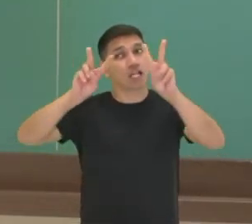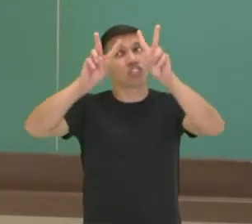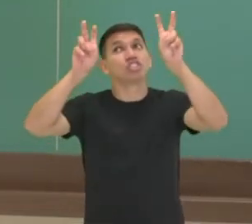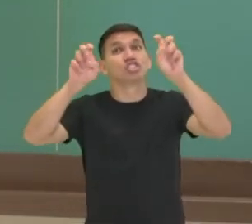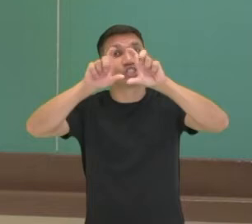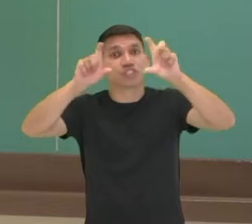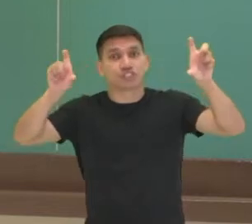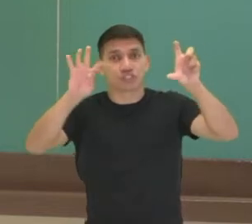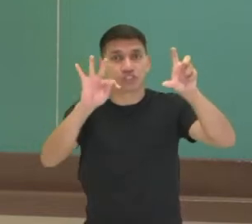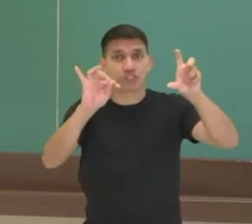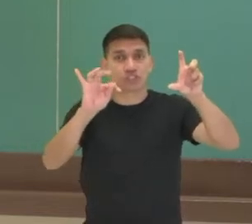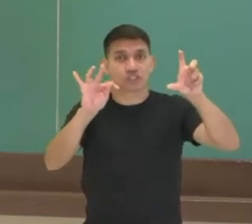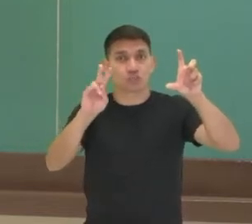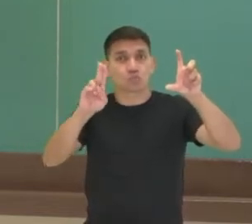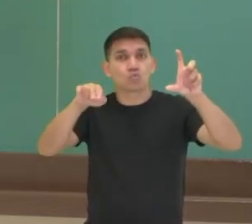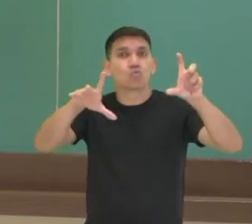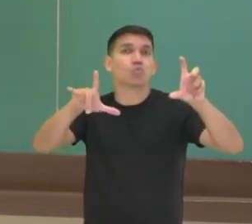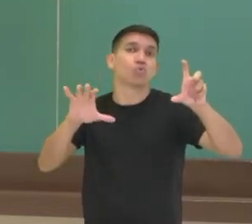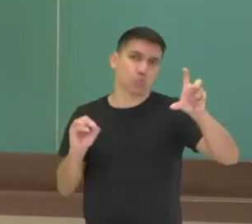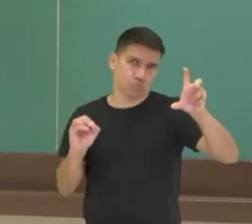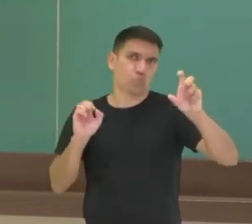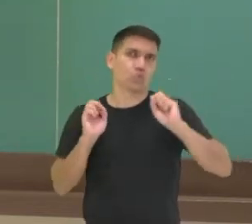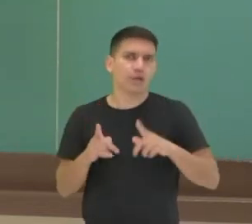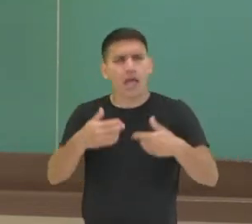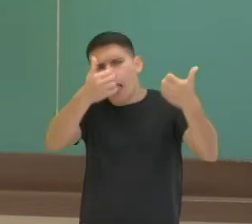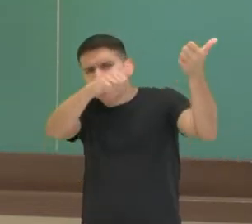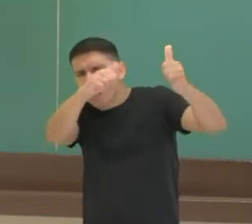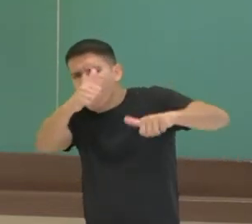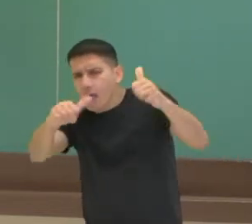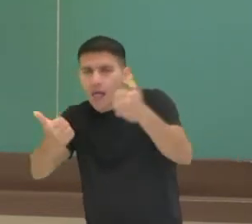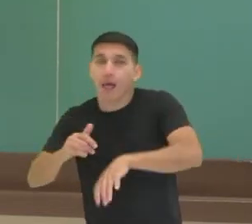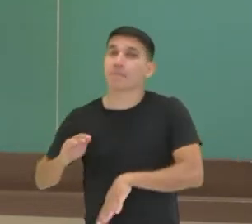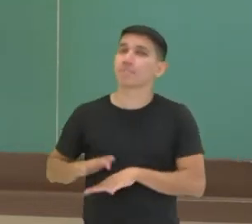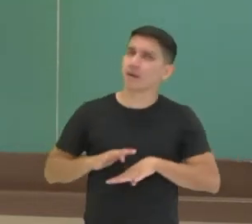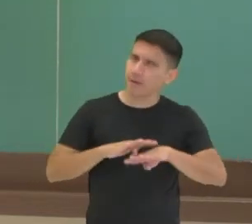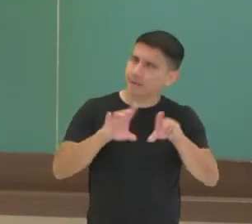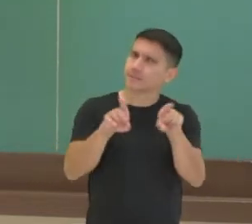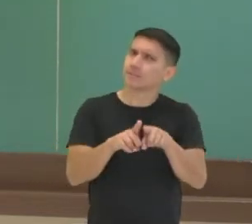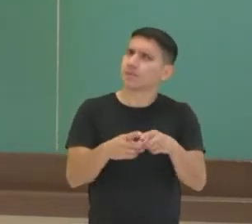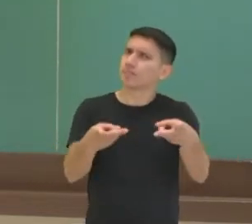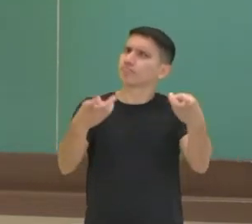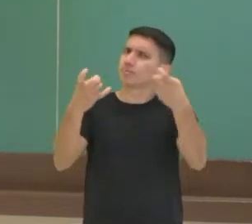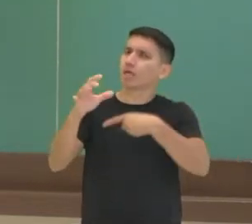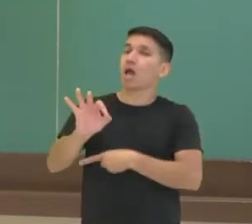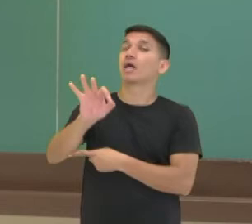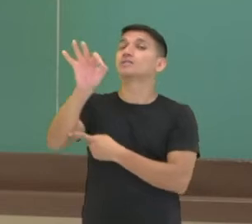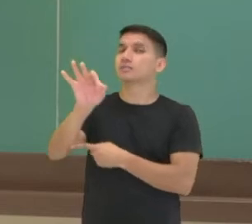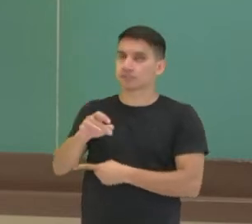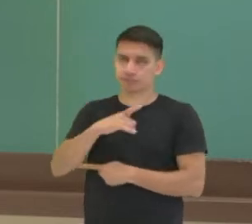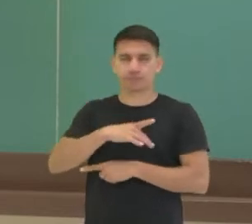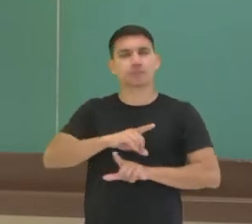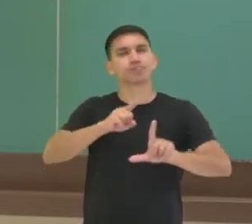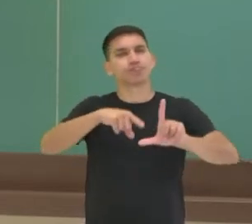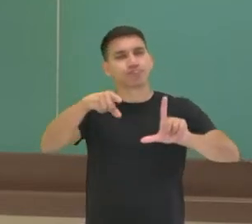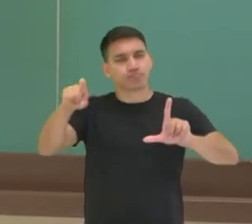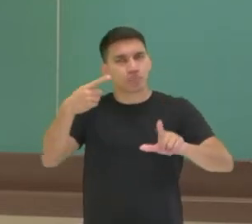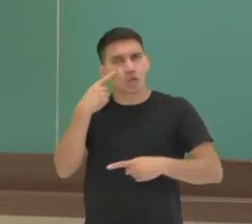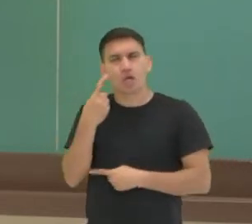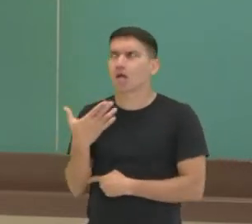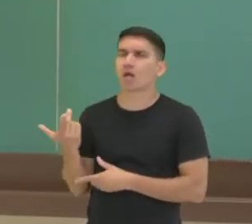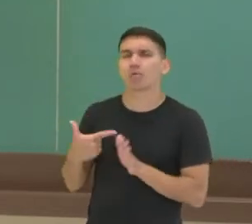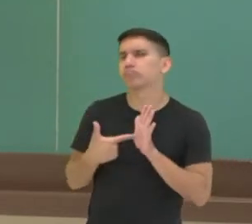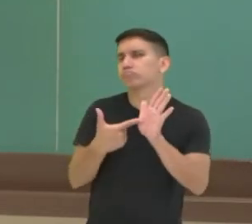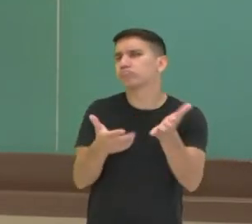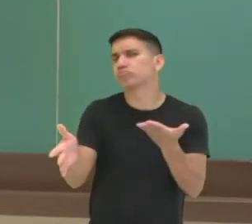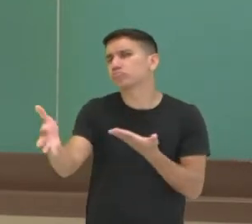né? Então aqui a gente tem também uma análise matemática para se fazer com relação aos percentuais, a estatística, né? Então o que a pesquisa